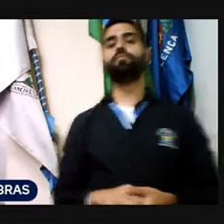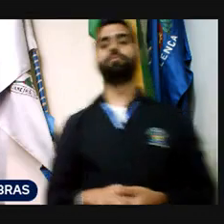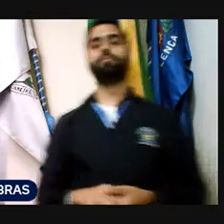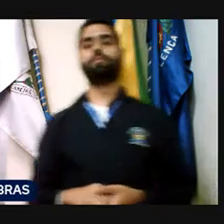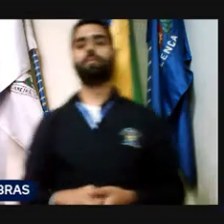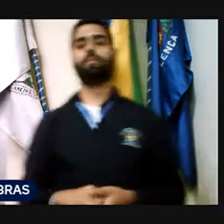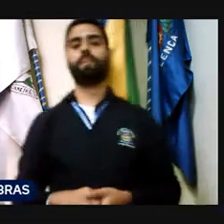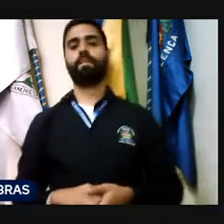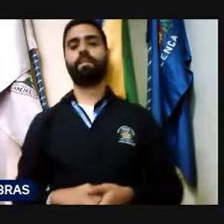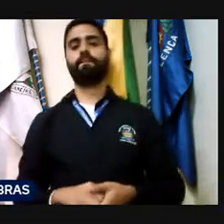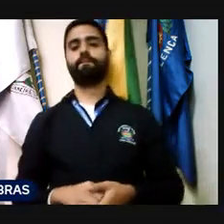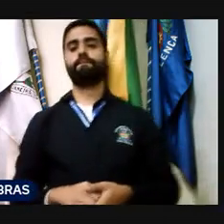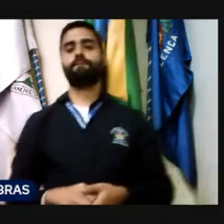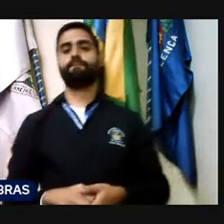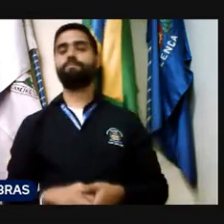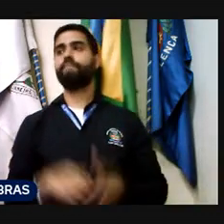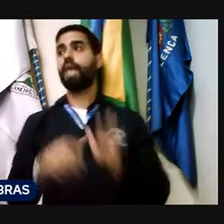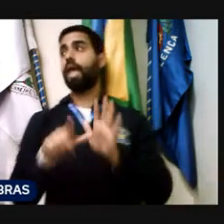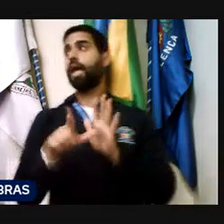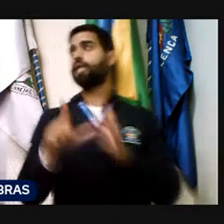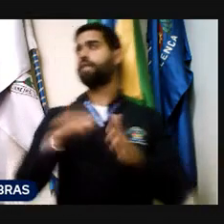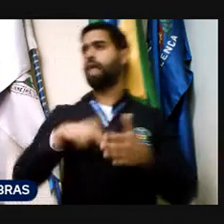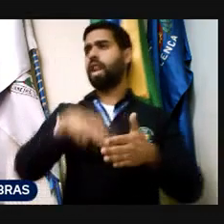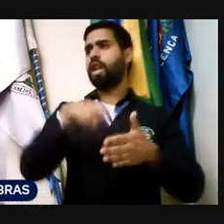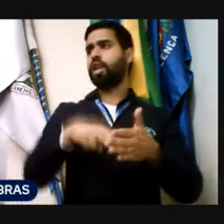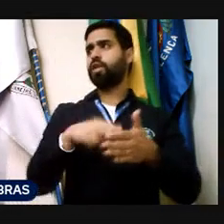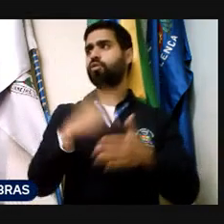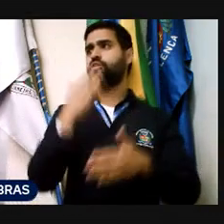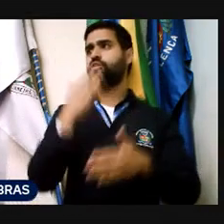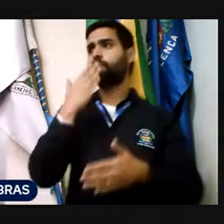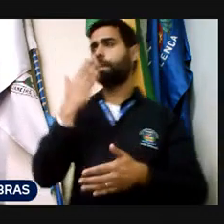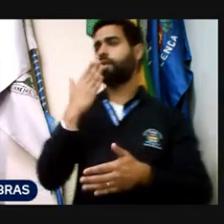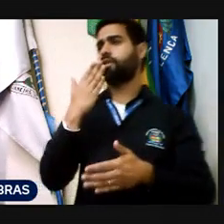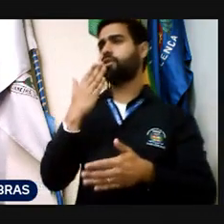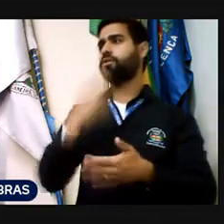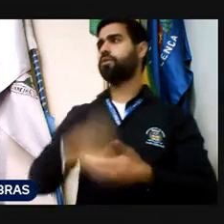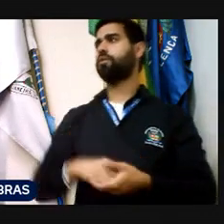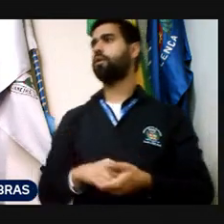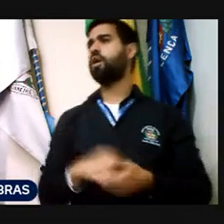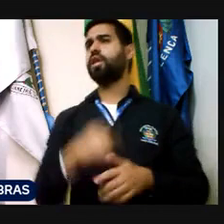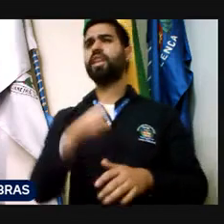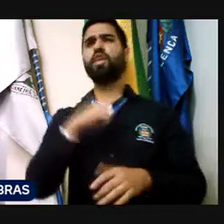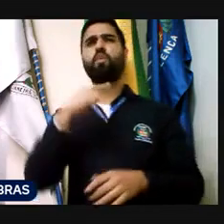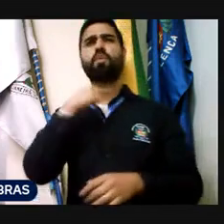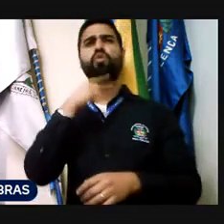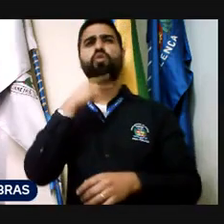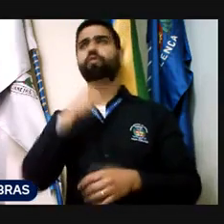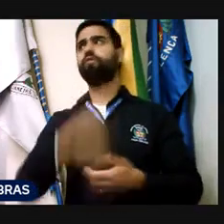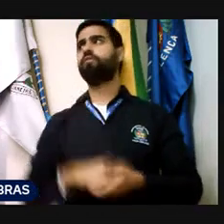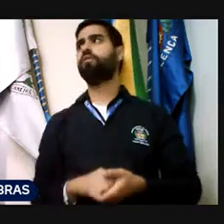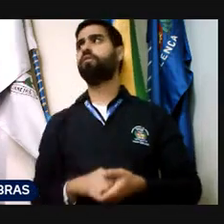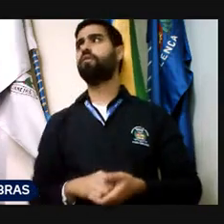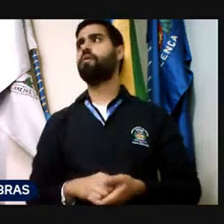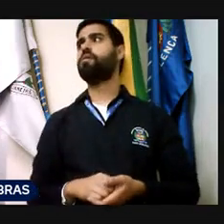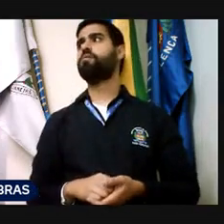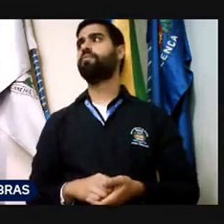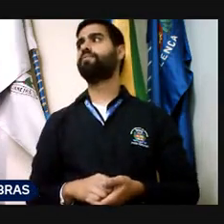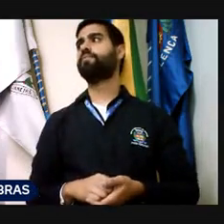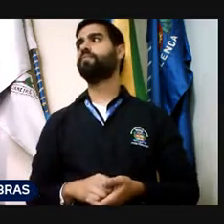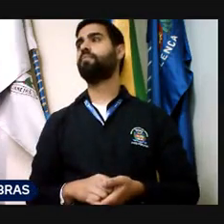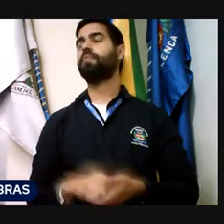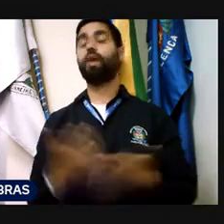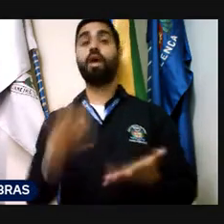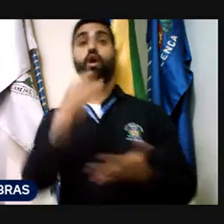Antes de eu entrar com a leitura dos requerimentos de indicações, eu quero sanar uma dúvida. Por exemplo,